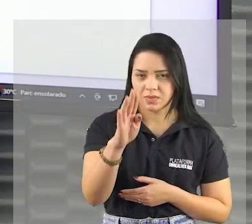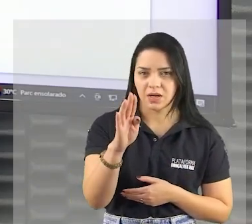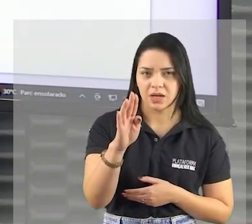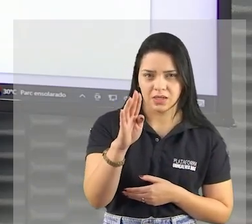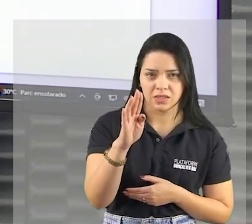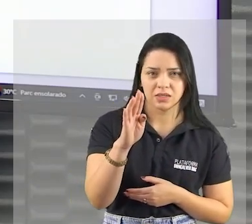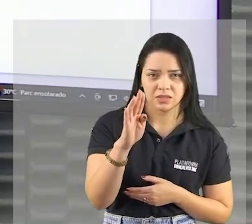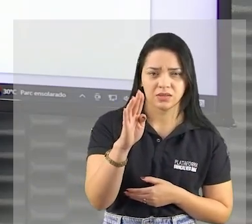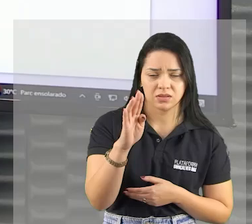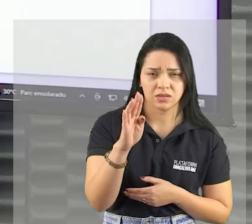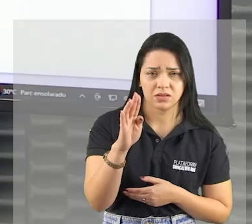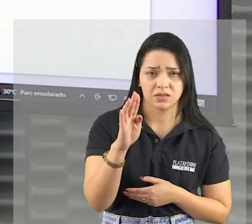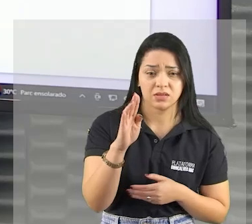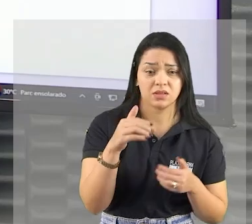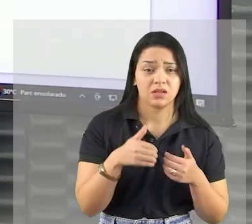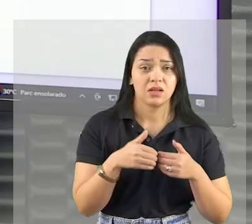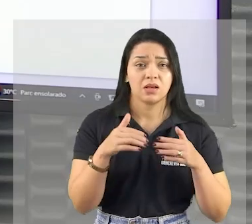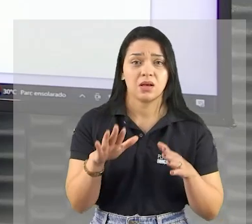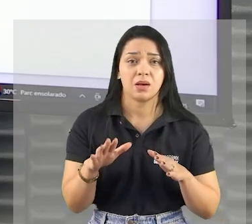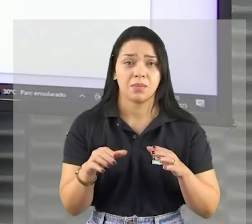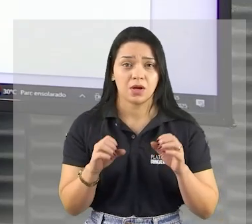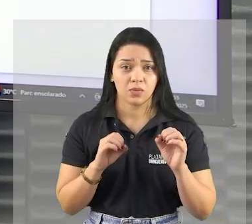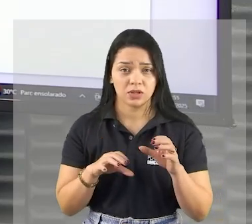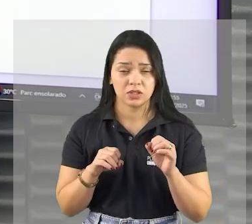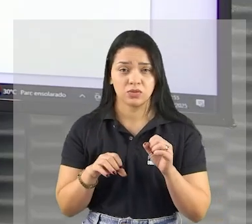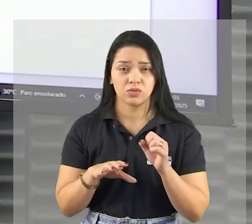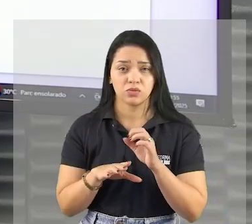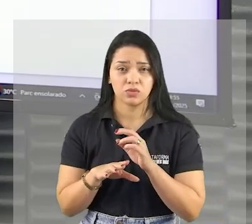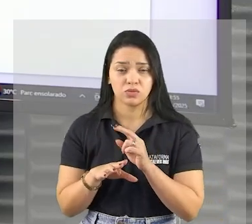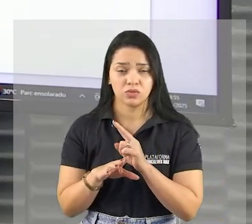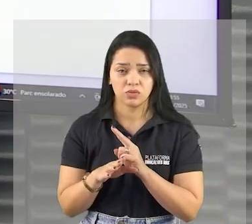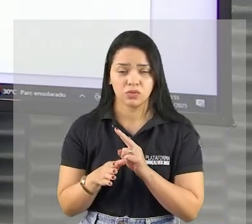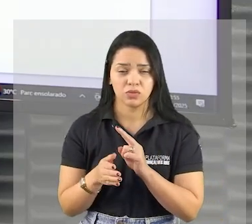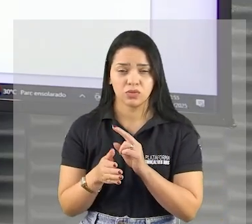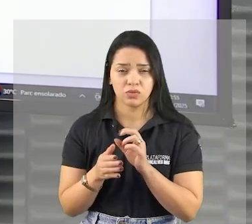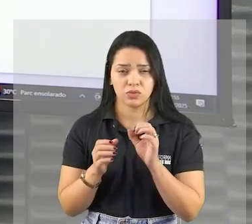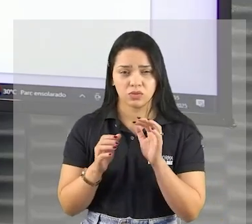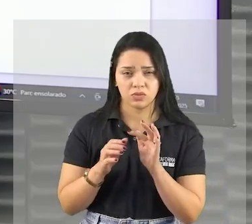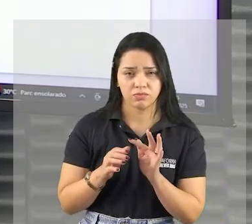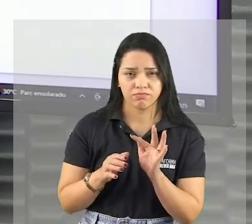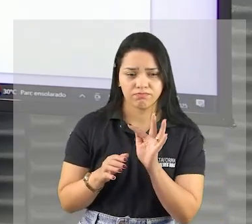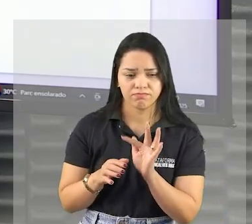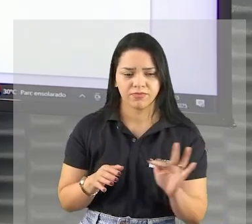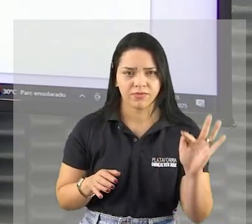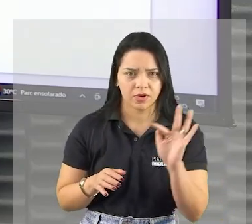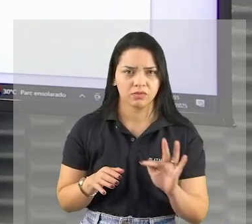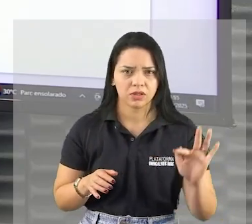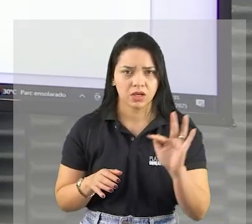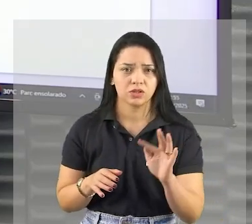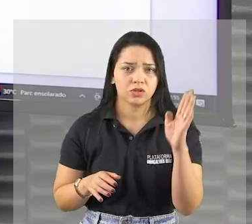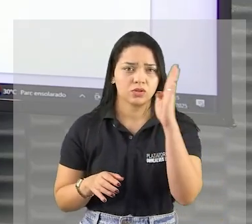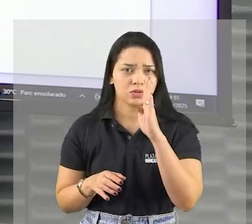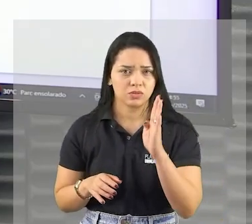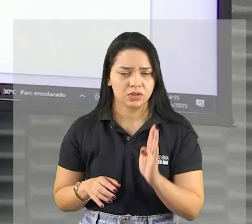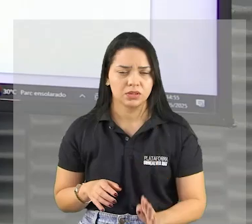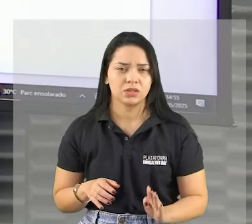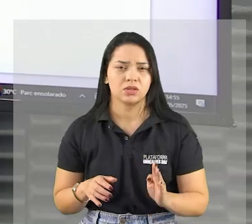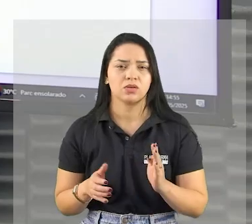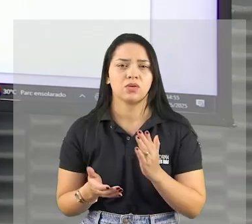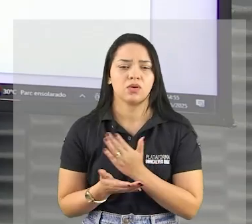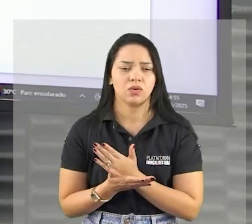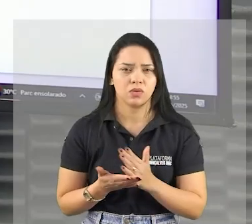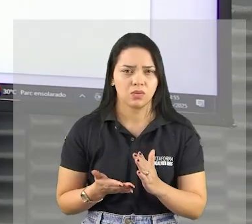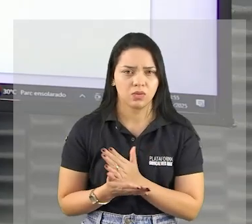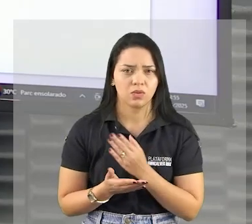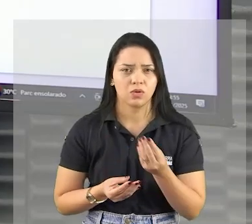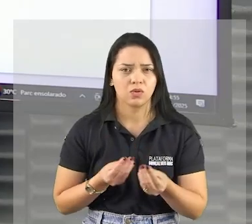de entrada para o ensino superior no Brasil, tá? Então, várias universidades aderem ao Enem